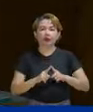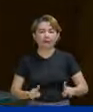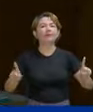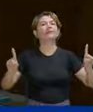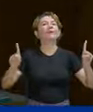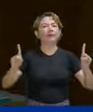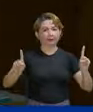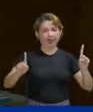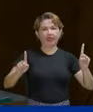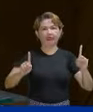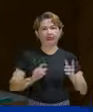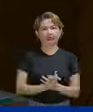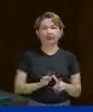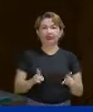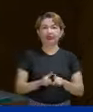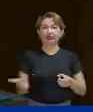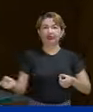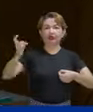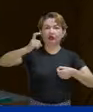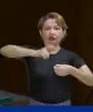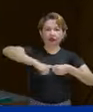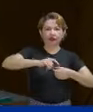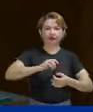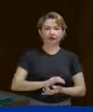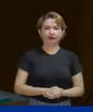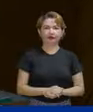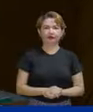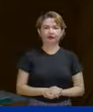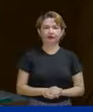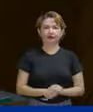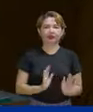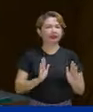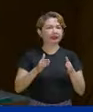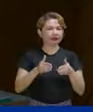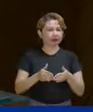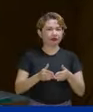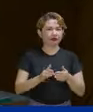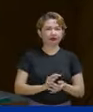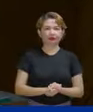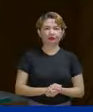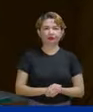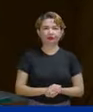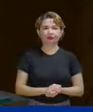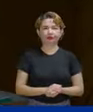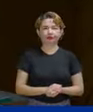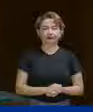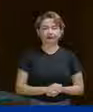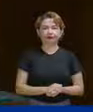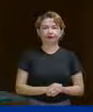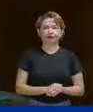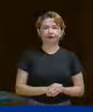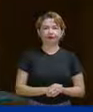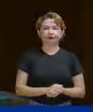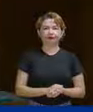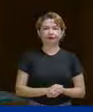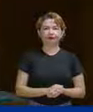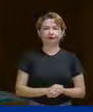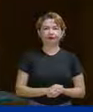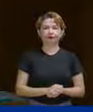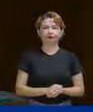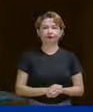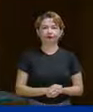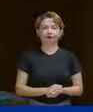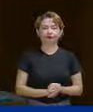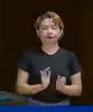porém, sem a determinação de devolução desses valores específicos. Confira-se.